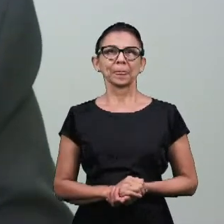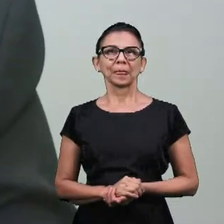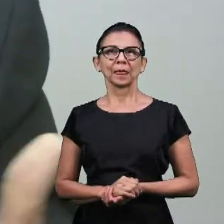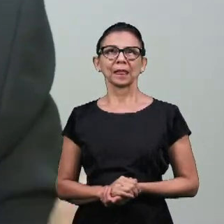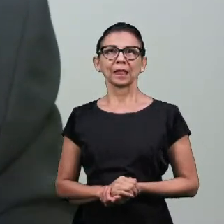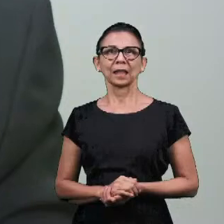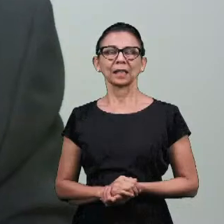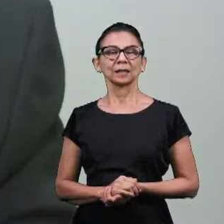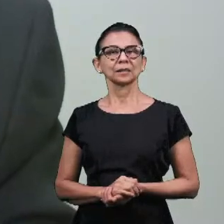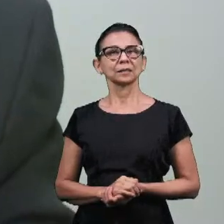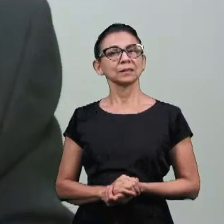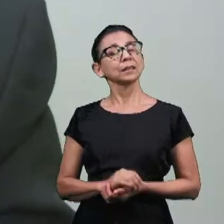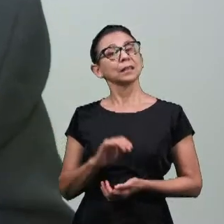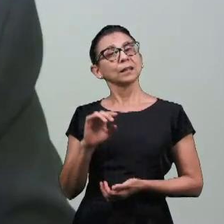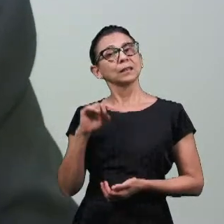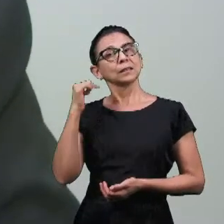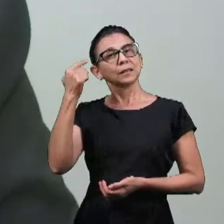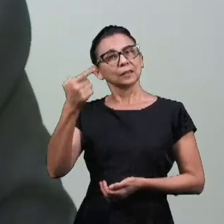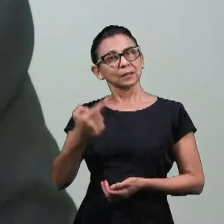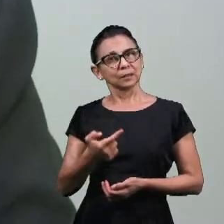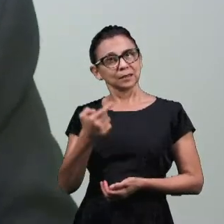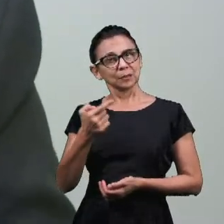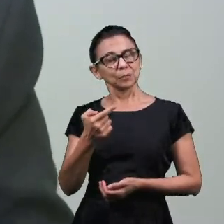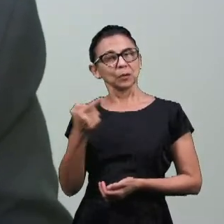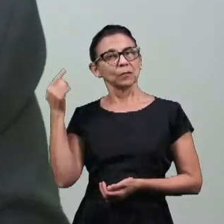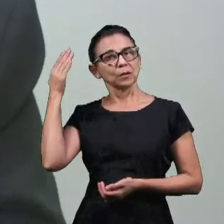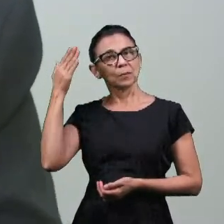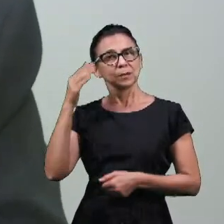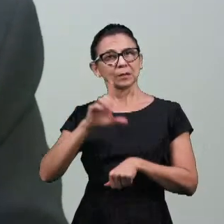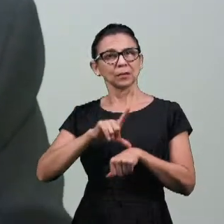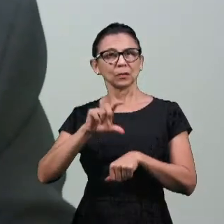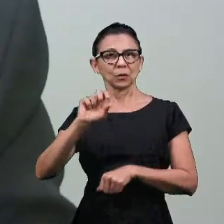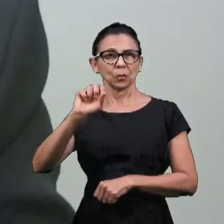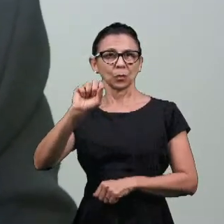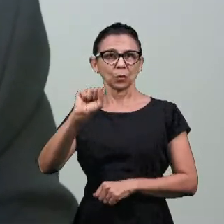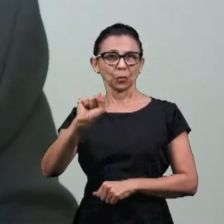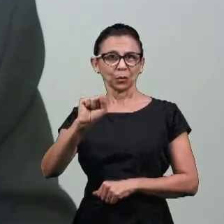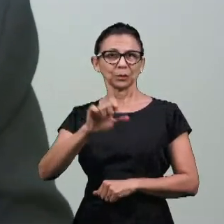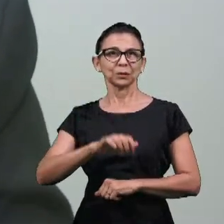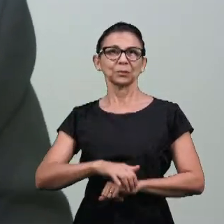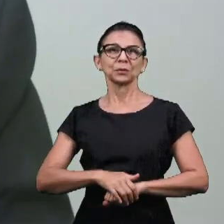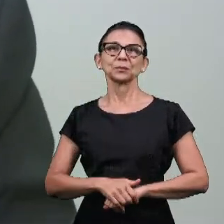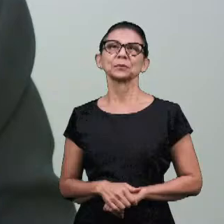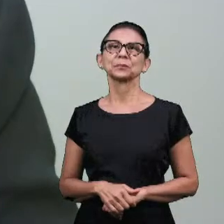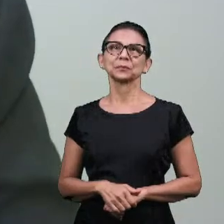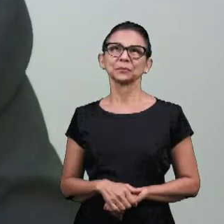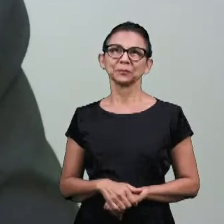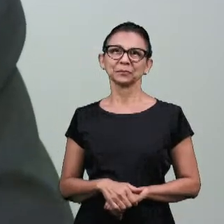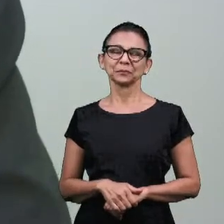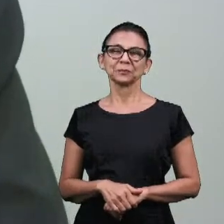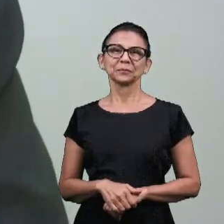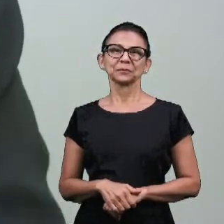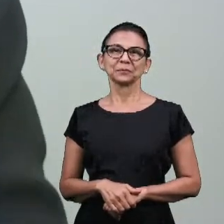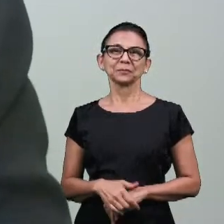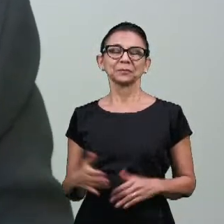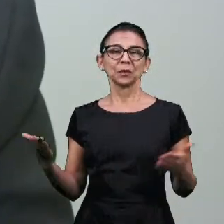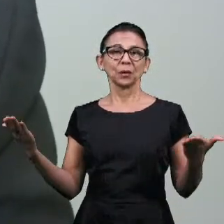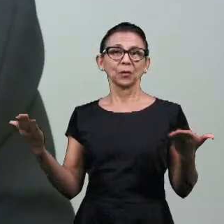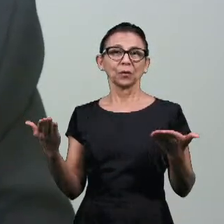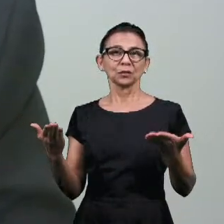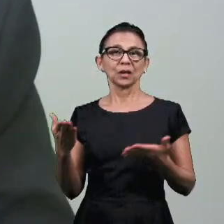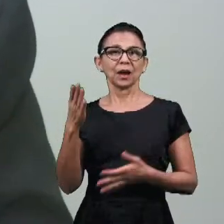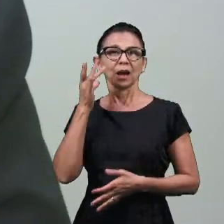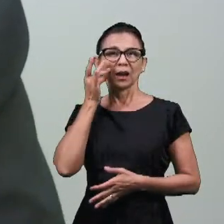Josias Júnior estará trazendo a mensagem às 8h, e todo pastor que vem trazer a mensagem ao vivo